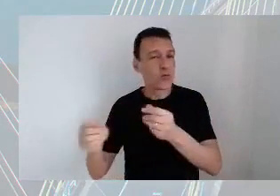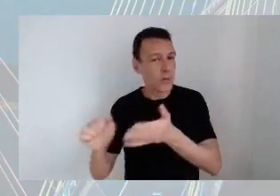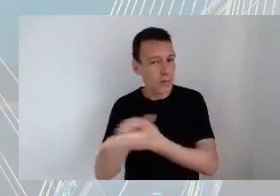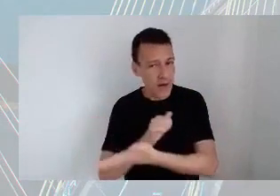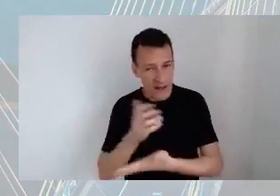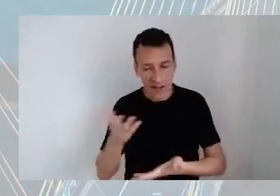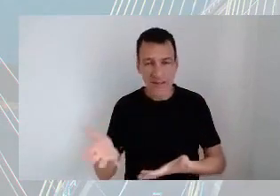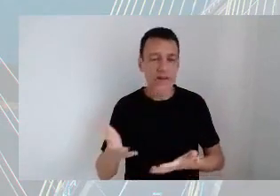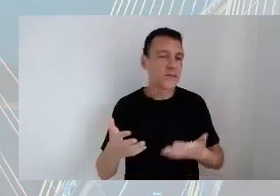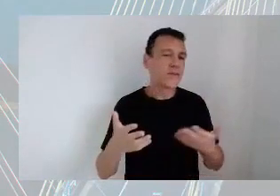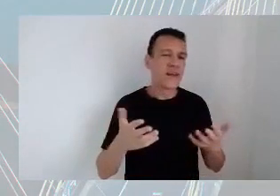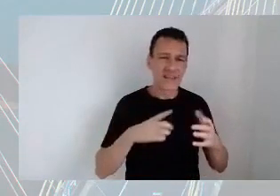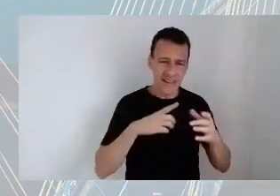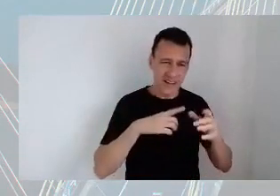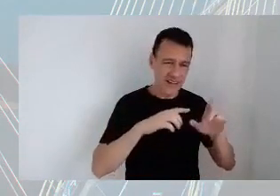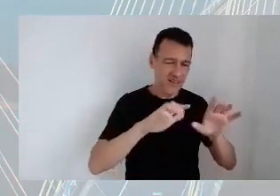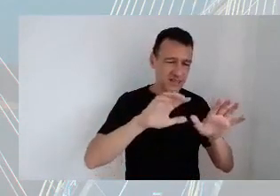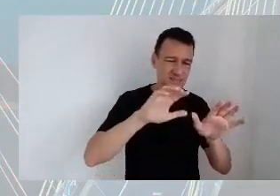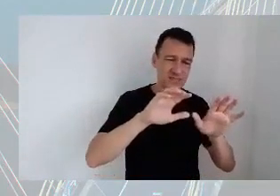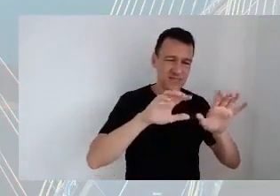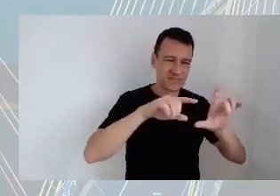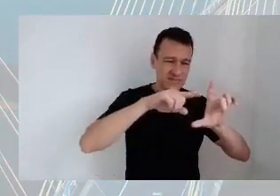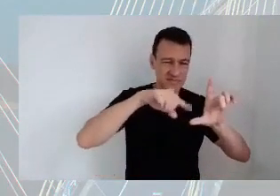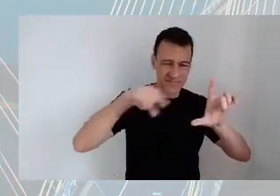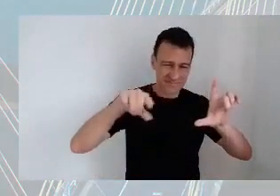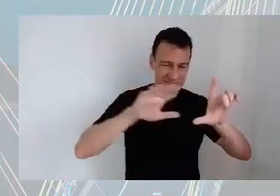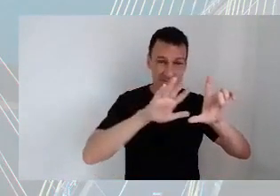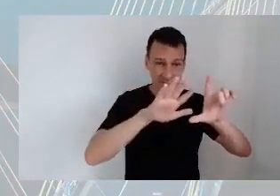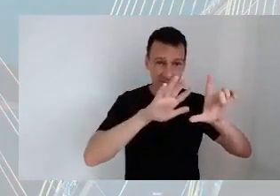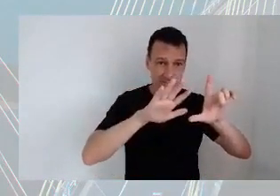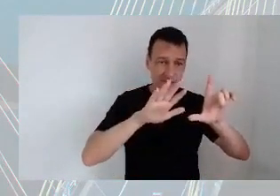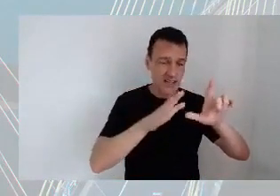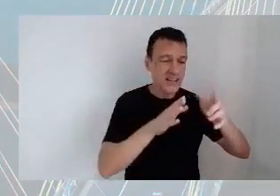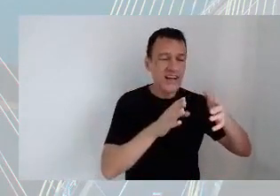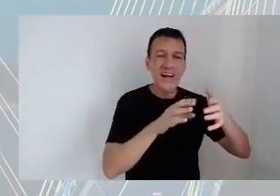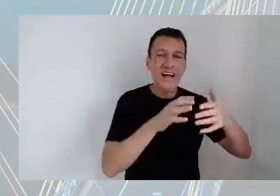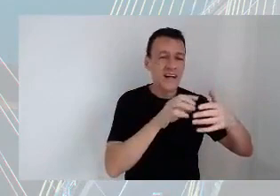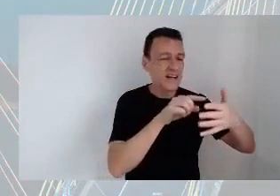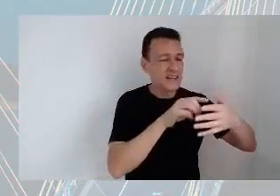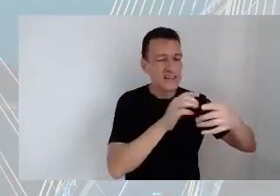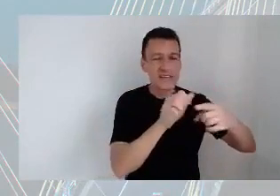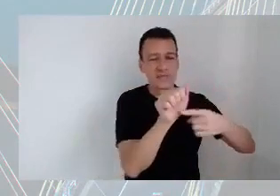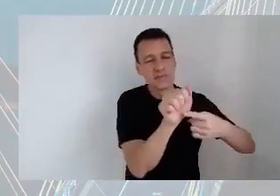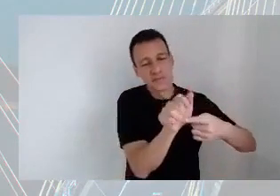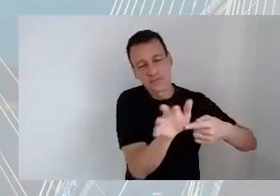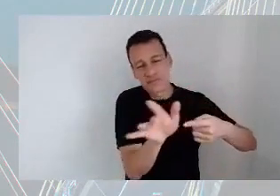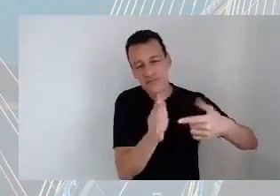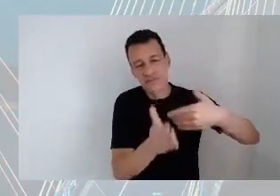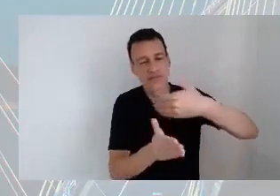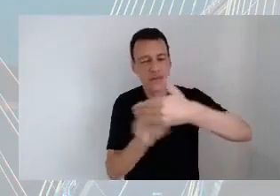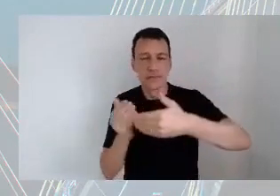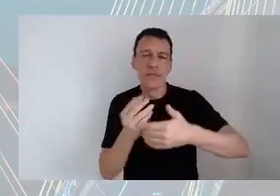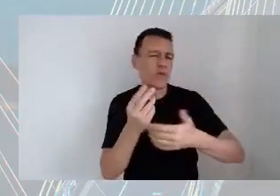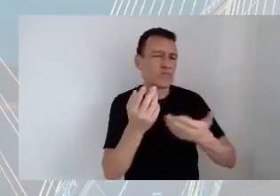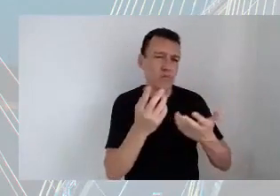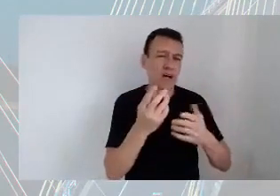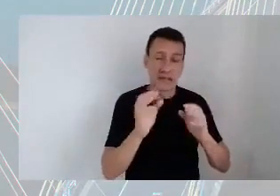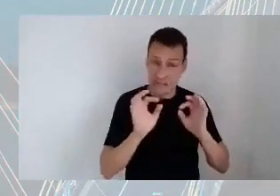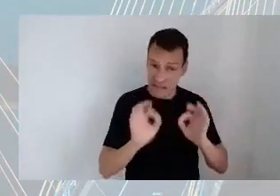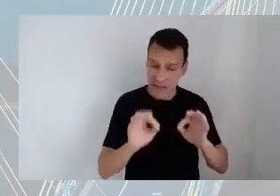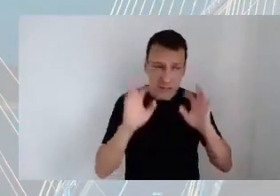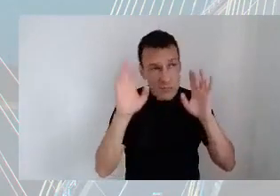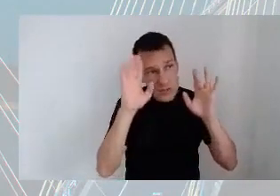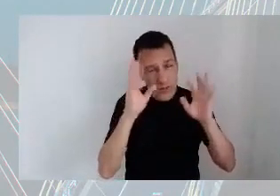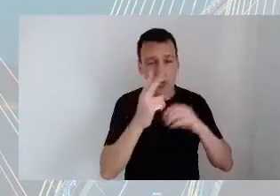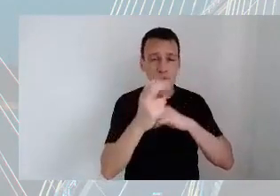etc. E também era uma jornada para 2 anos e meio, 3 anos. Novas tecnologias para